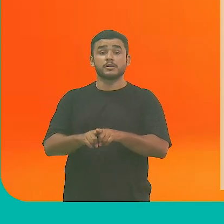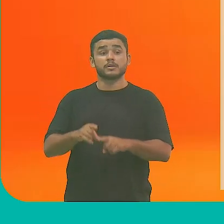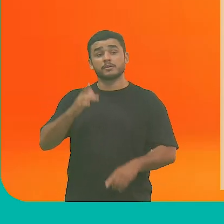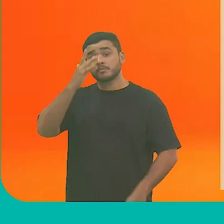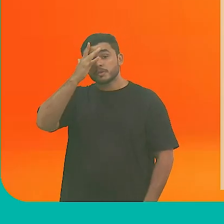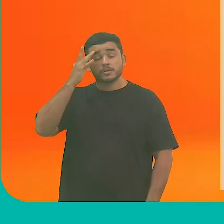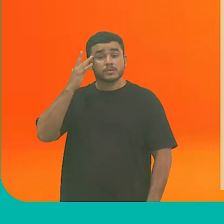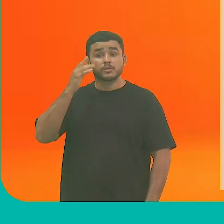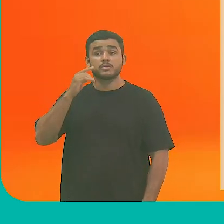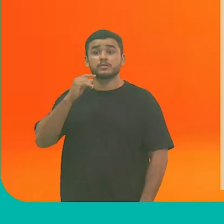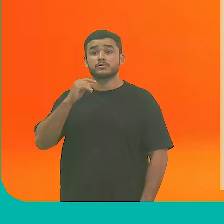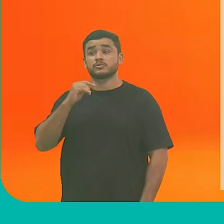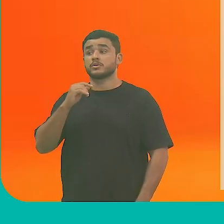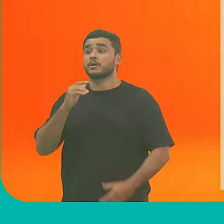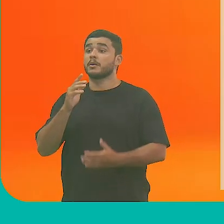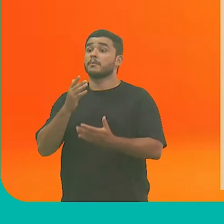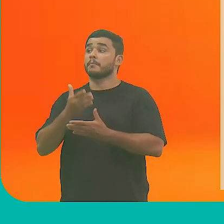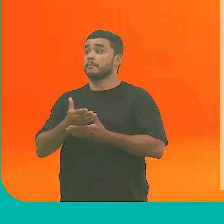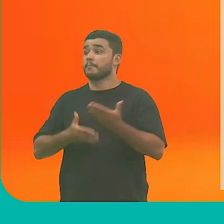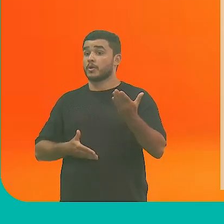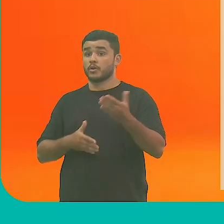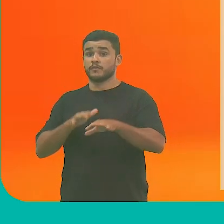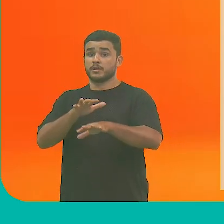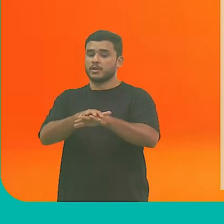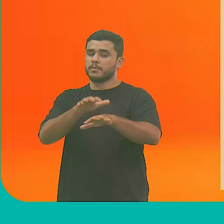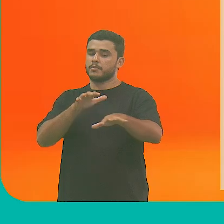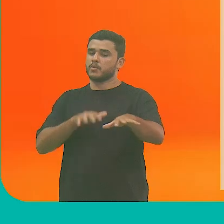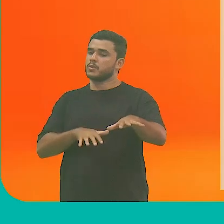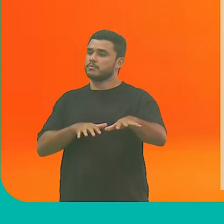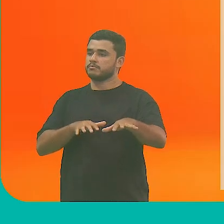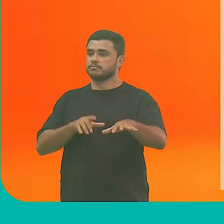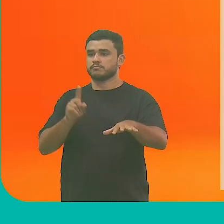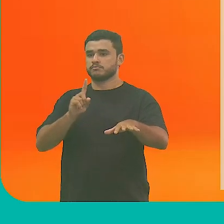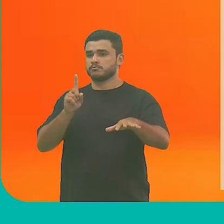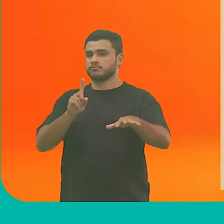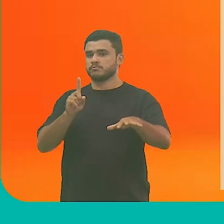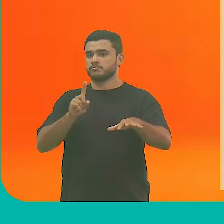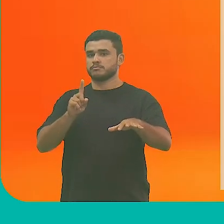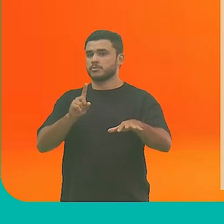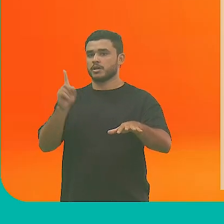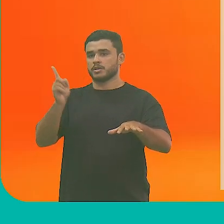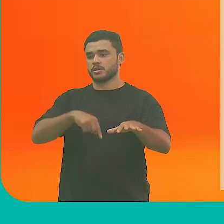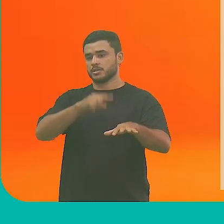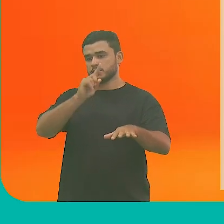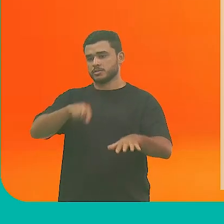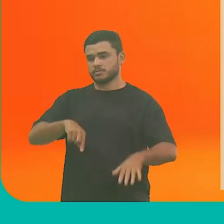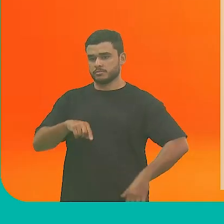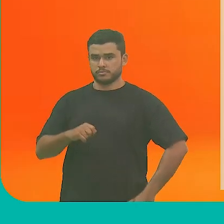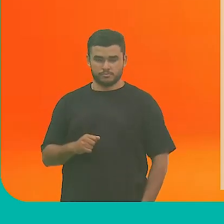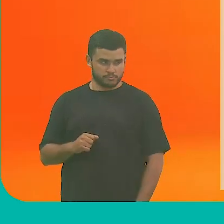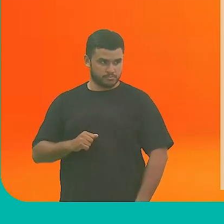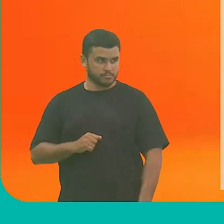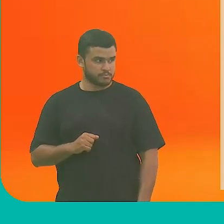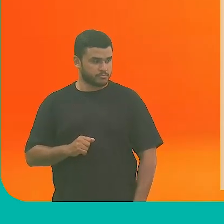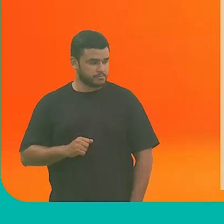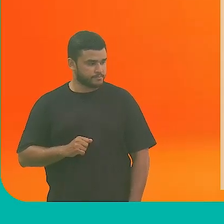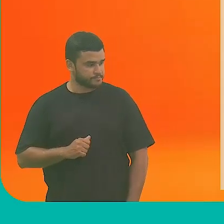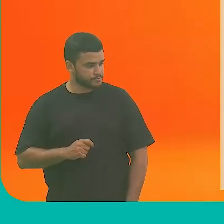que ela foi digital, mas aí elas não continuaram sendo aplicadas nos anos seguintes, tá?